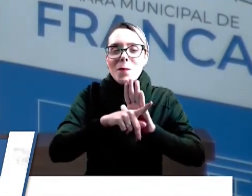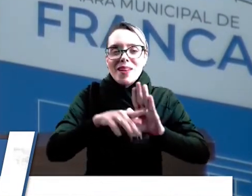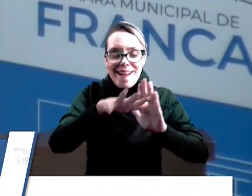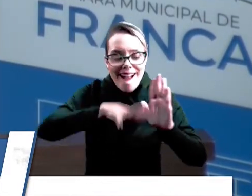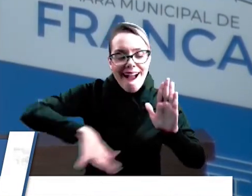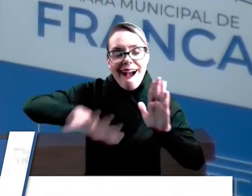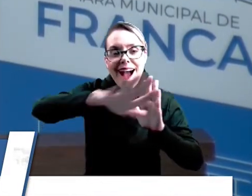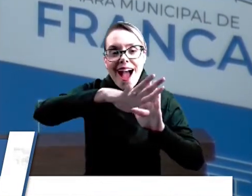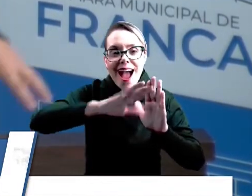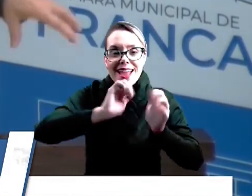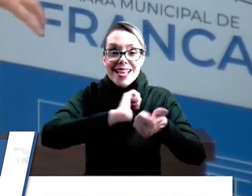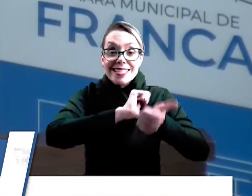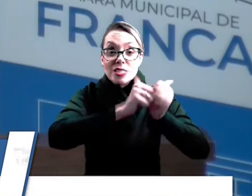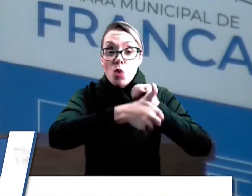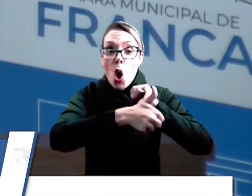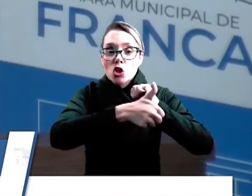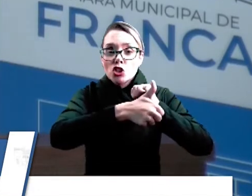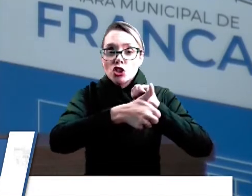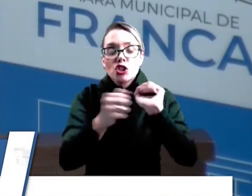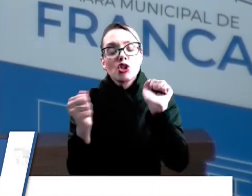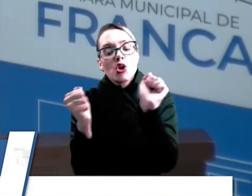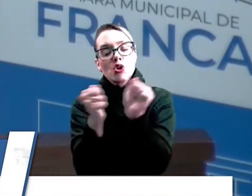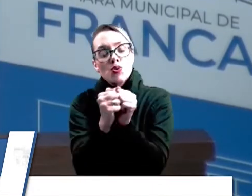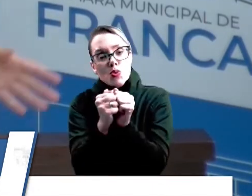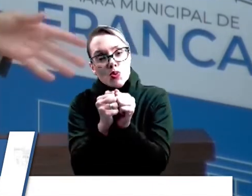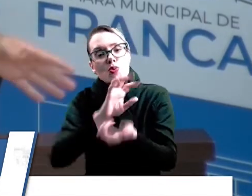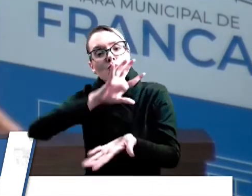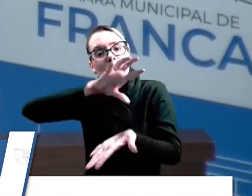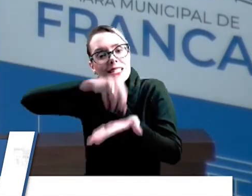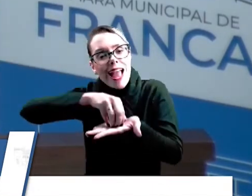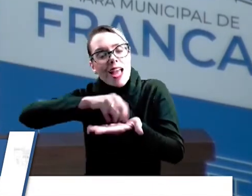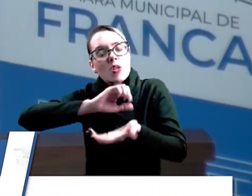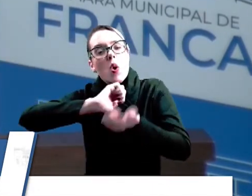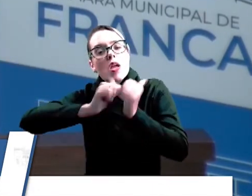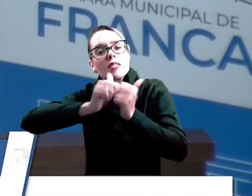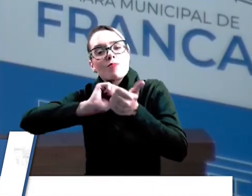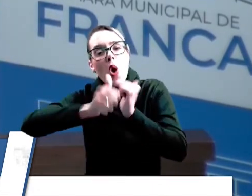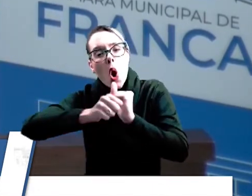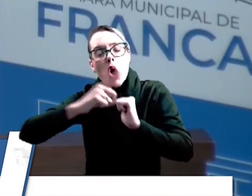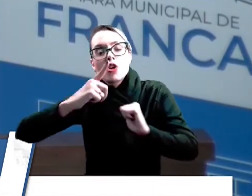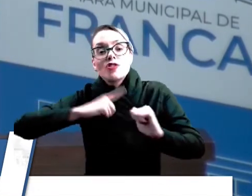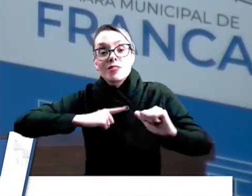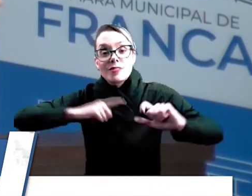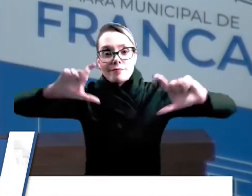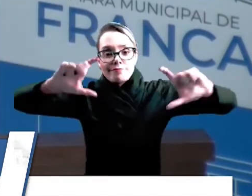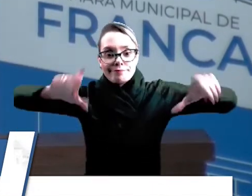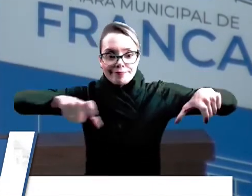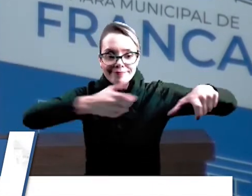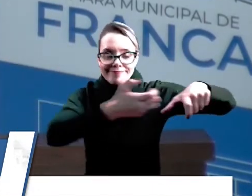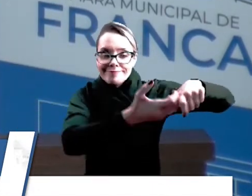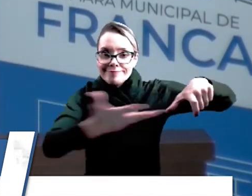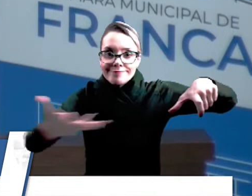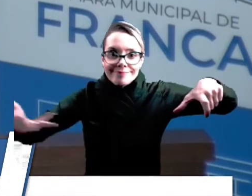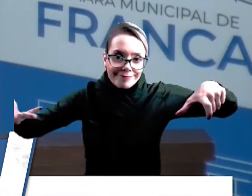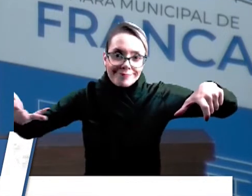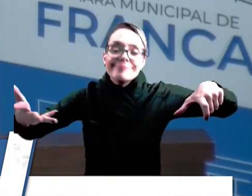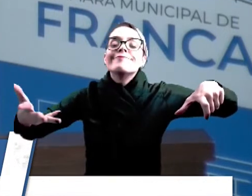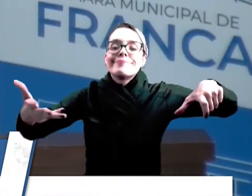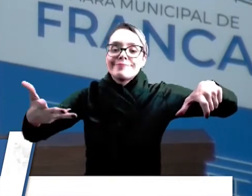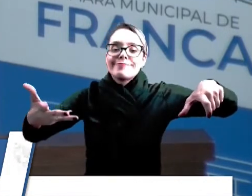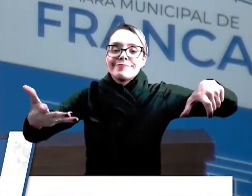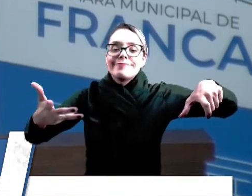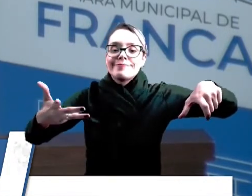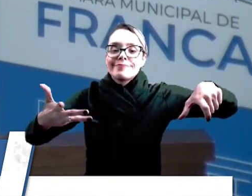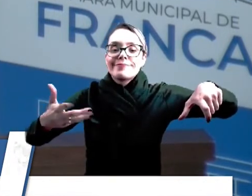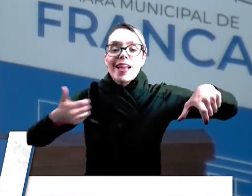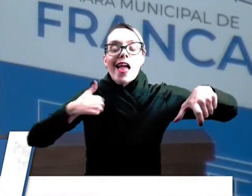anexo ao centro esportivo que já é existente lá, onde tem o campo de Chacrobal. E parte da minha emenda impositiva